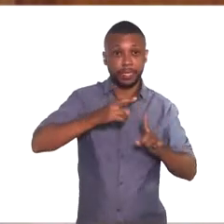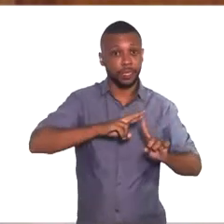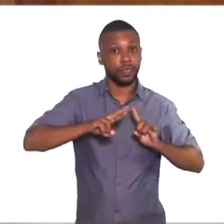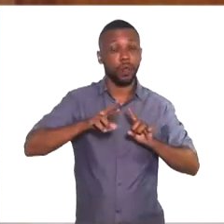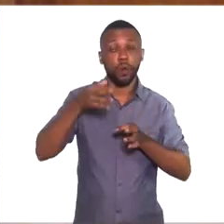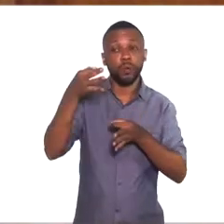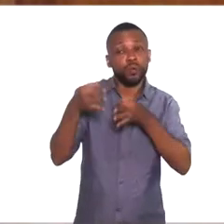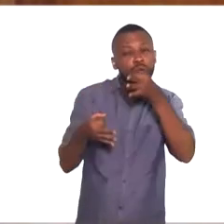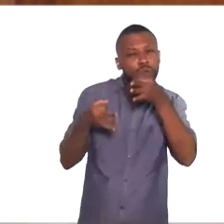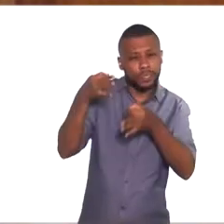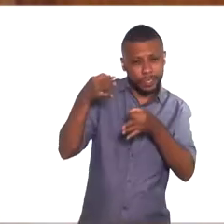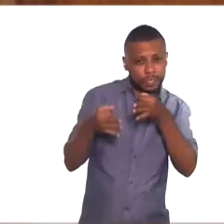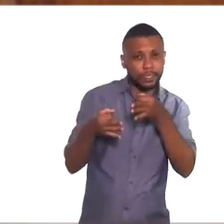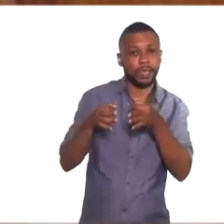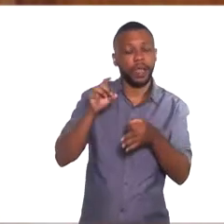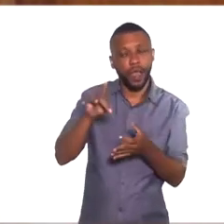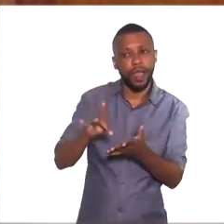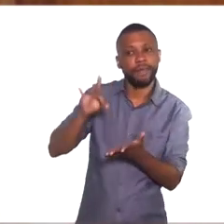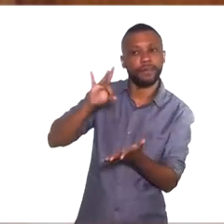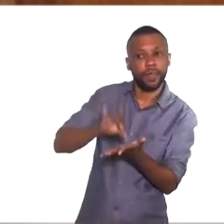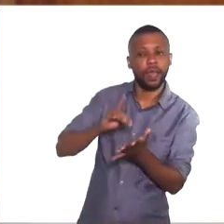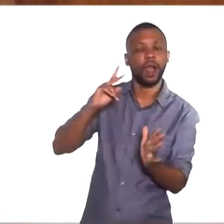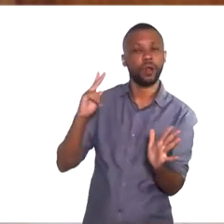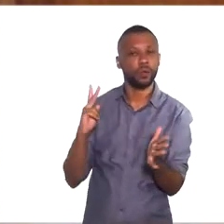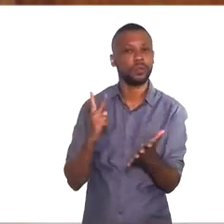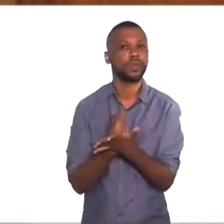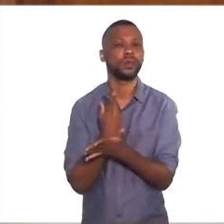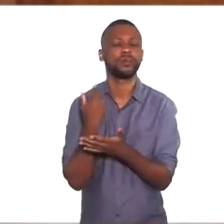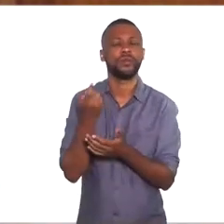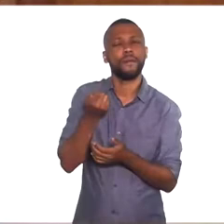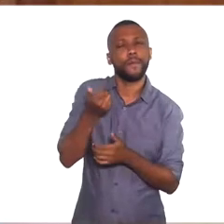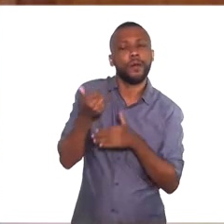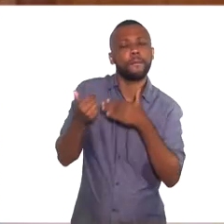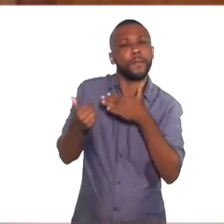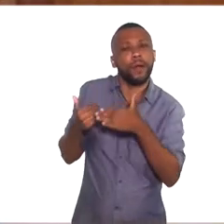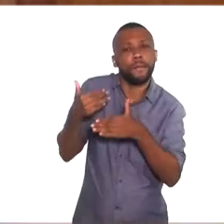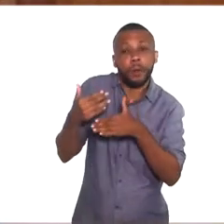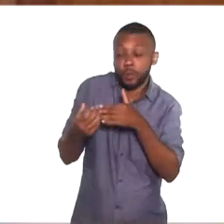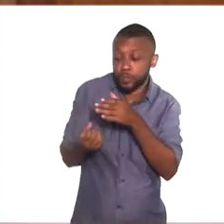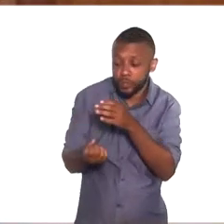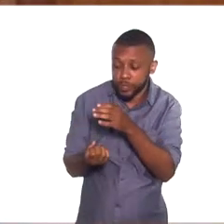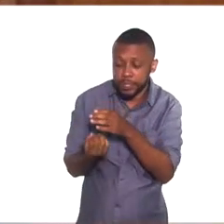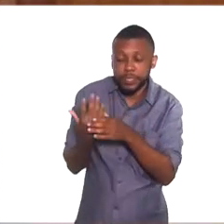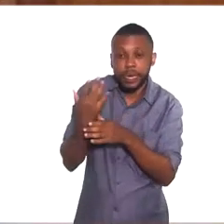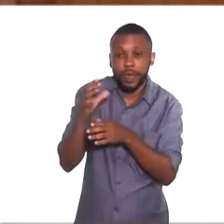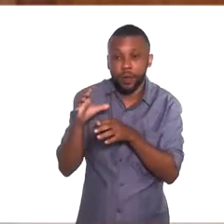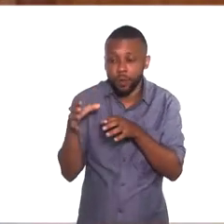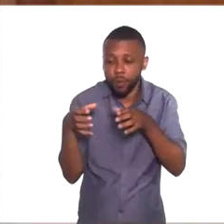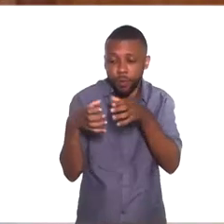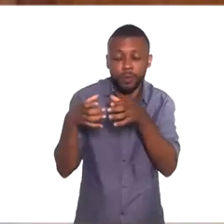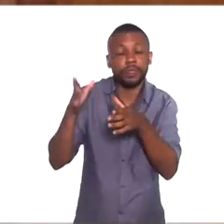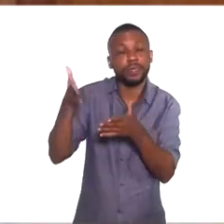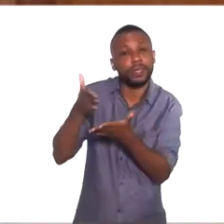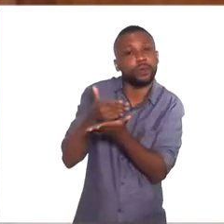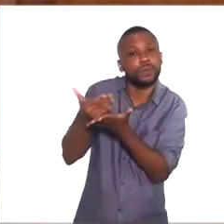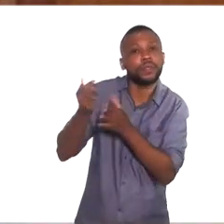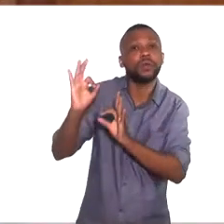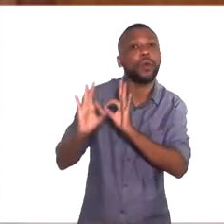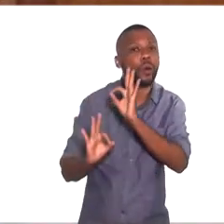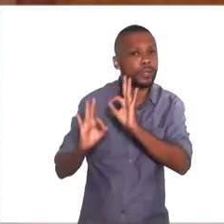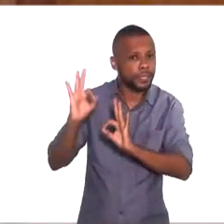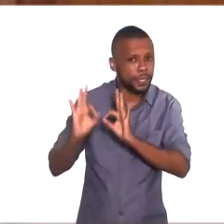de interesse da Inter religião realmente aconteceu de pouco a pouco se formar